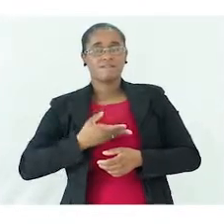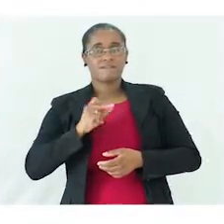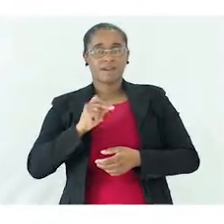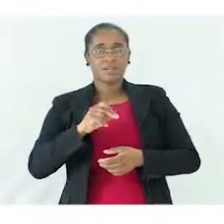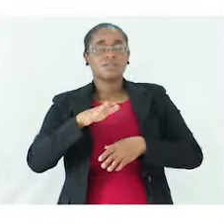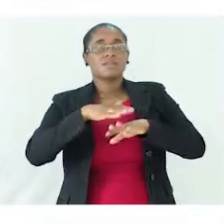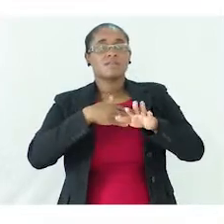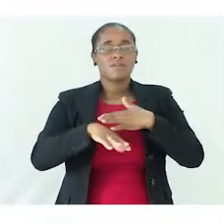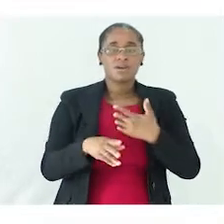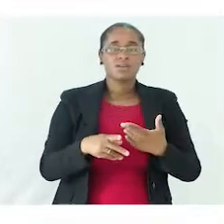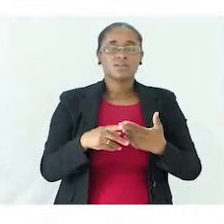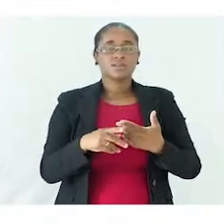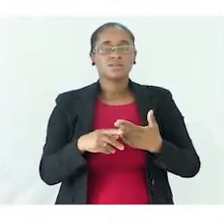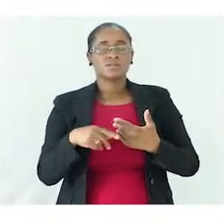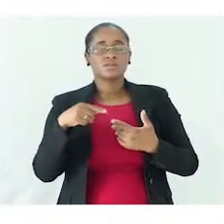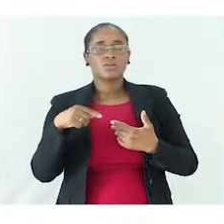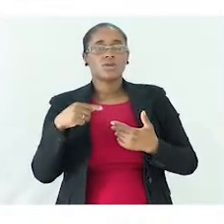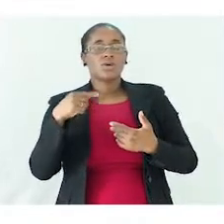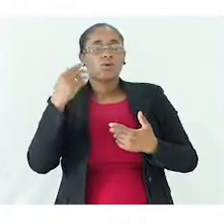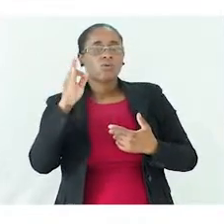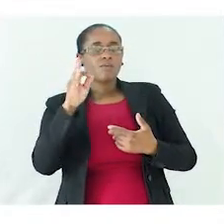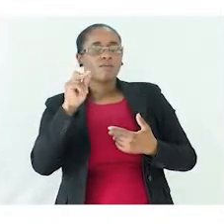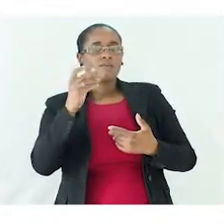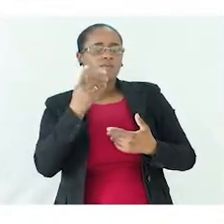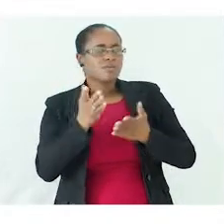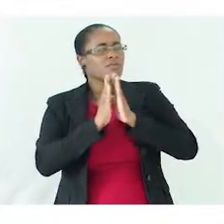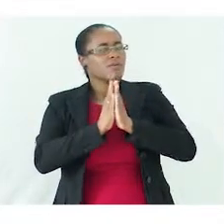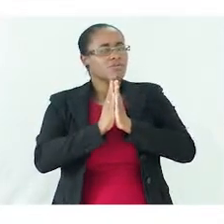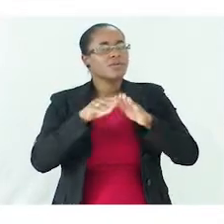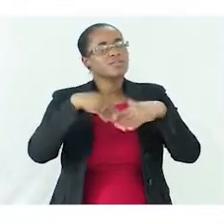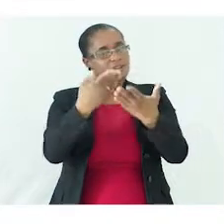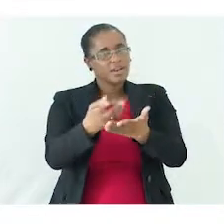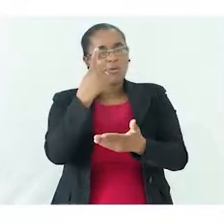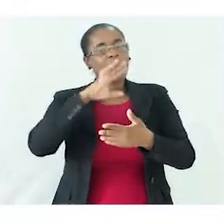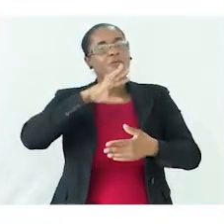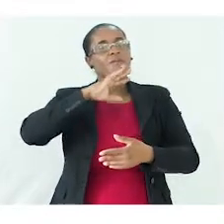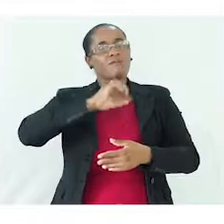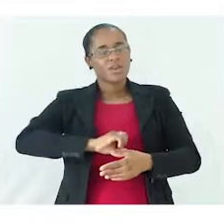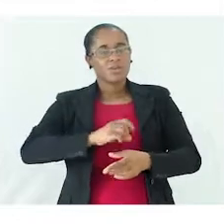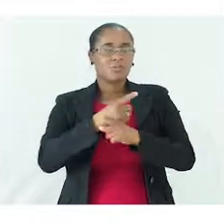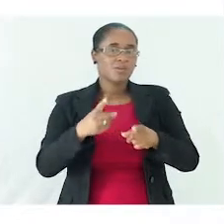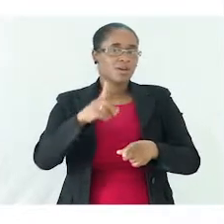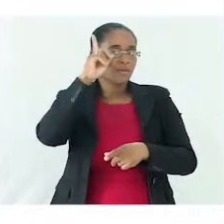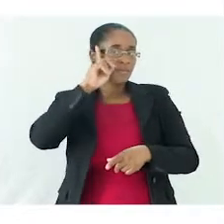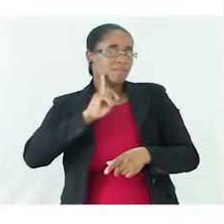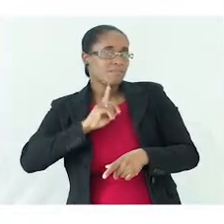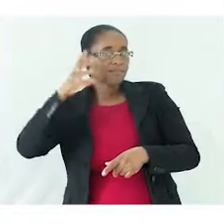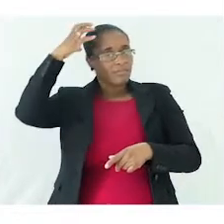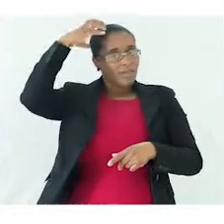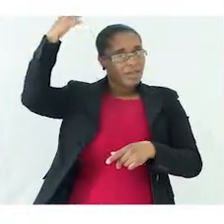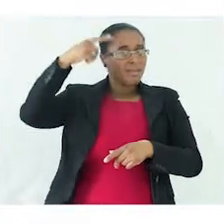o favor de lhe conceder um filho, porque a rainha ainda não tinha filhos.